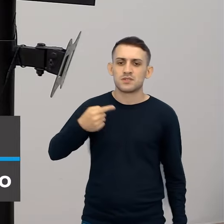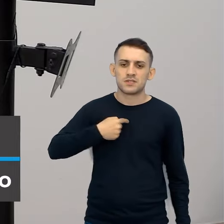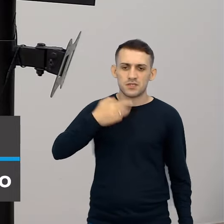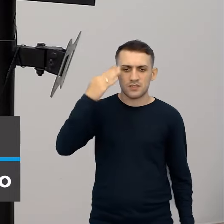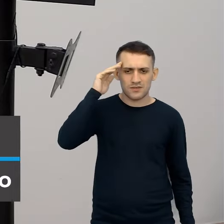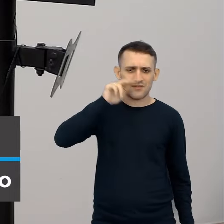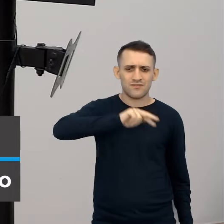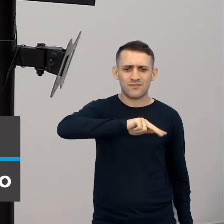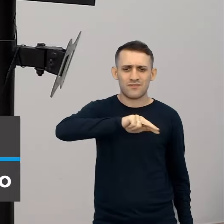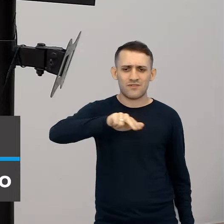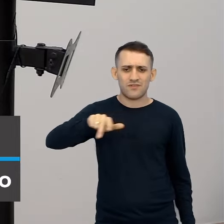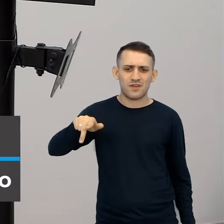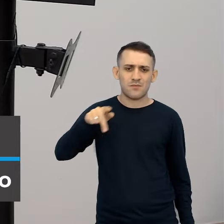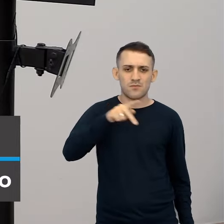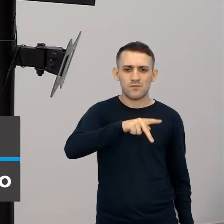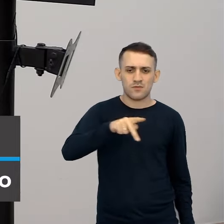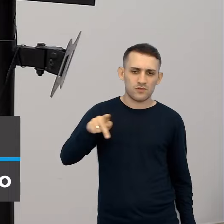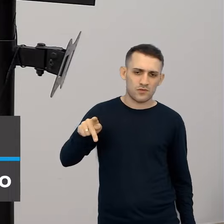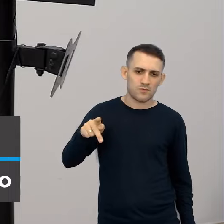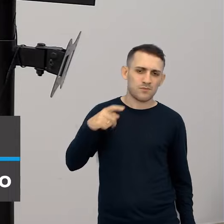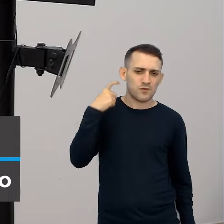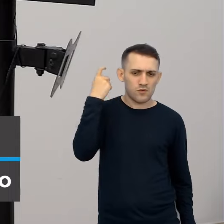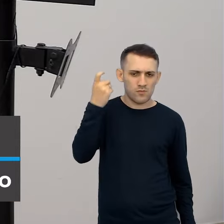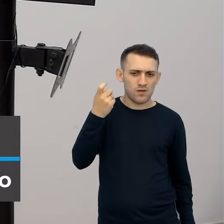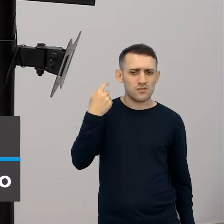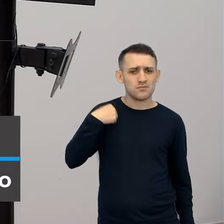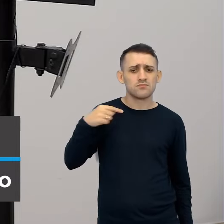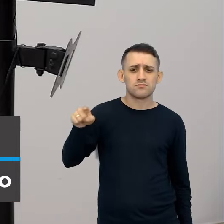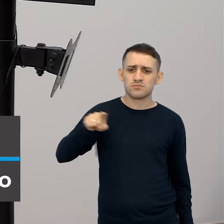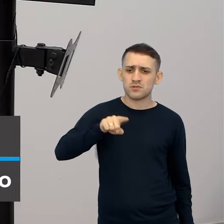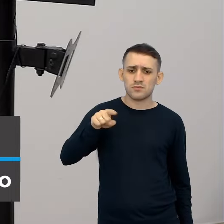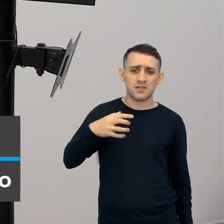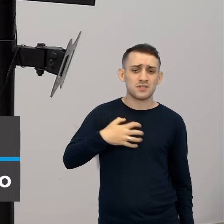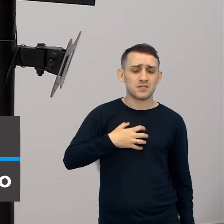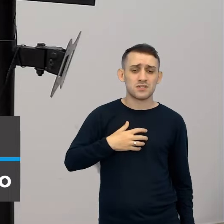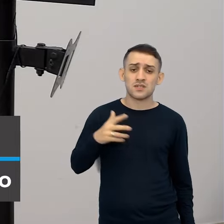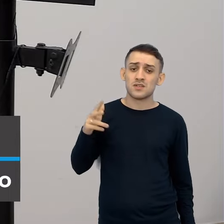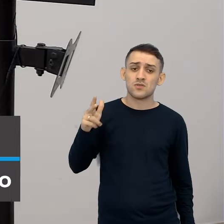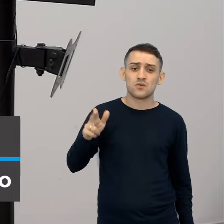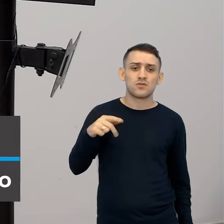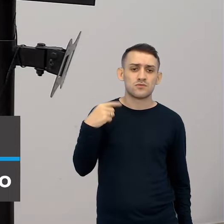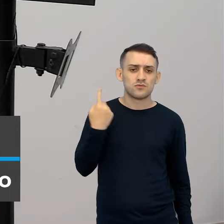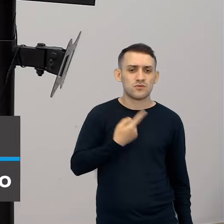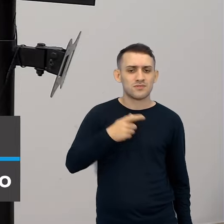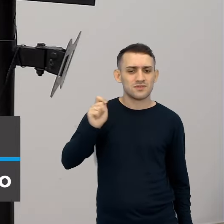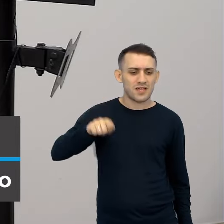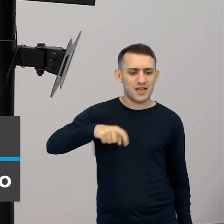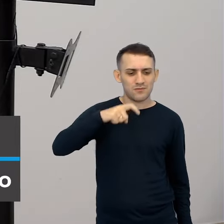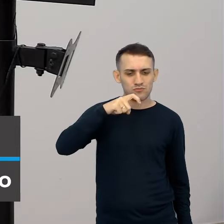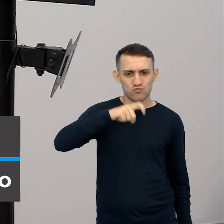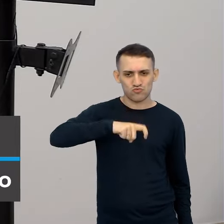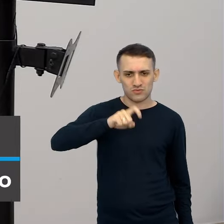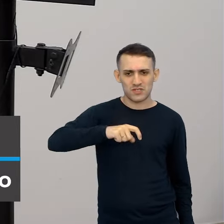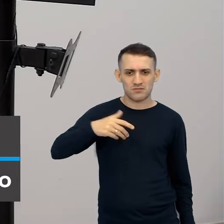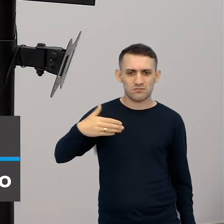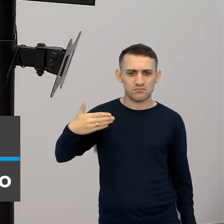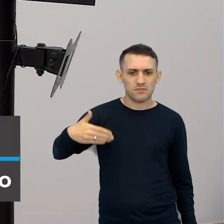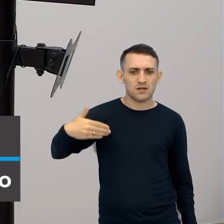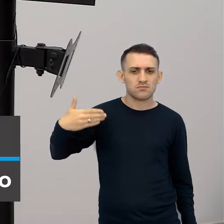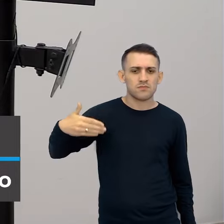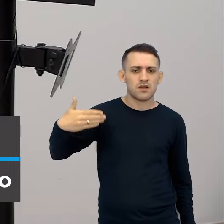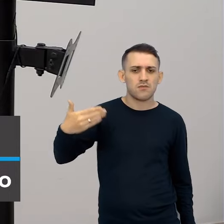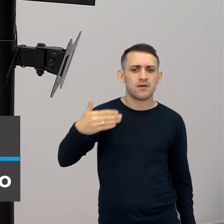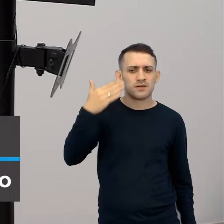muitos professores, coisa que eu senti e que realmente a gente vai com o tempo entendendo,